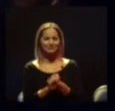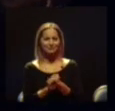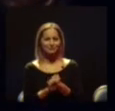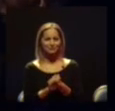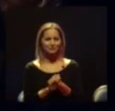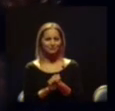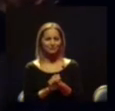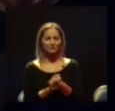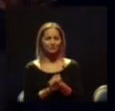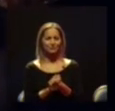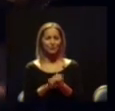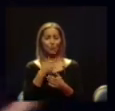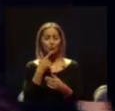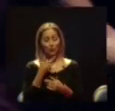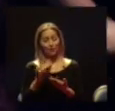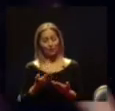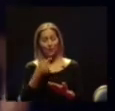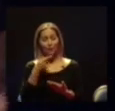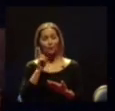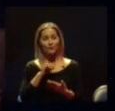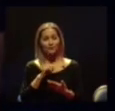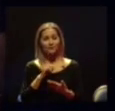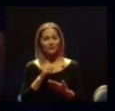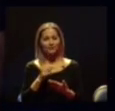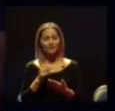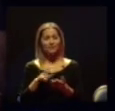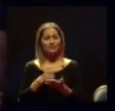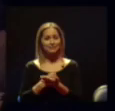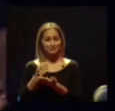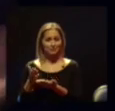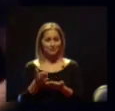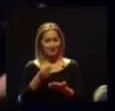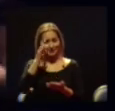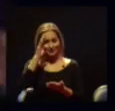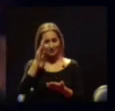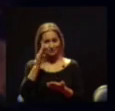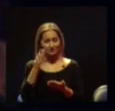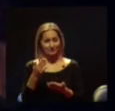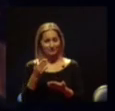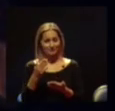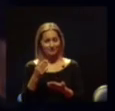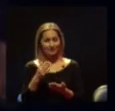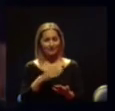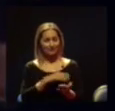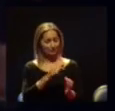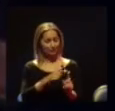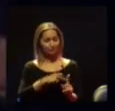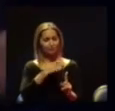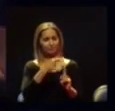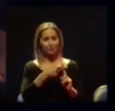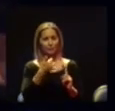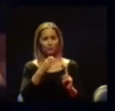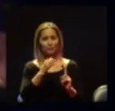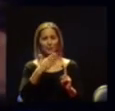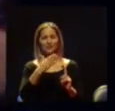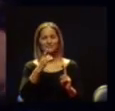menos retomar essas memórias. Já sabe que está sempre aqui convidado, não é? Tem setembro, tem 2016 em Setúbal,